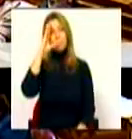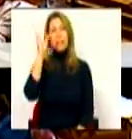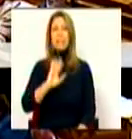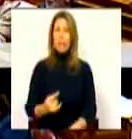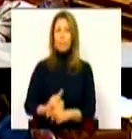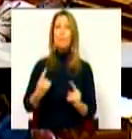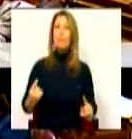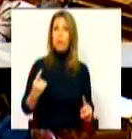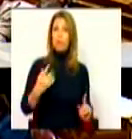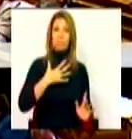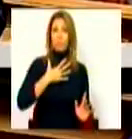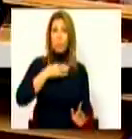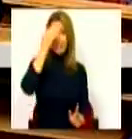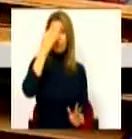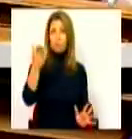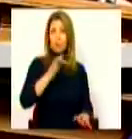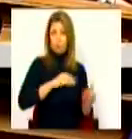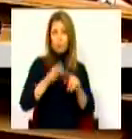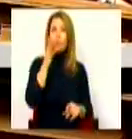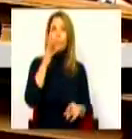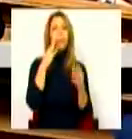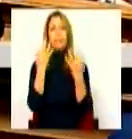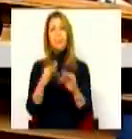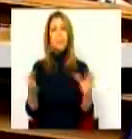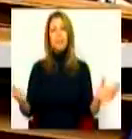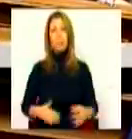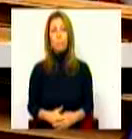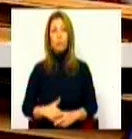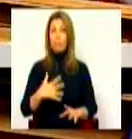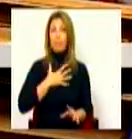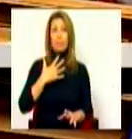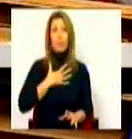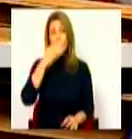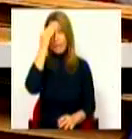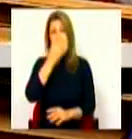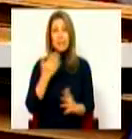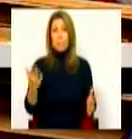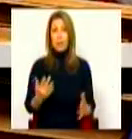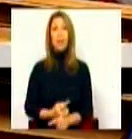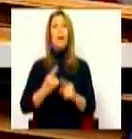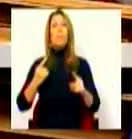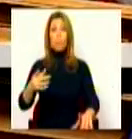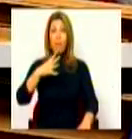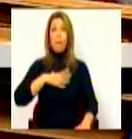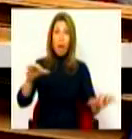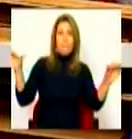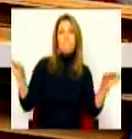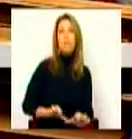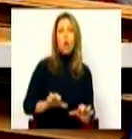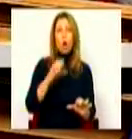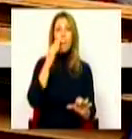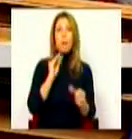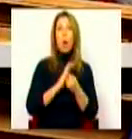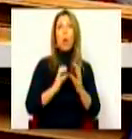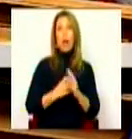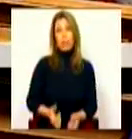não quiseram saber, Sr. Deputado? É muito simples. Não quiseram saber porque queriam, quanto pior fosse ficasse a Caixa,